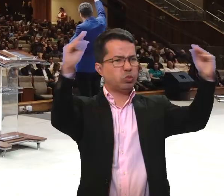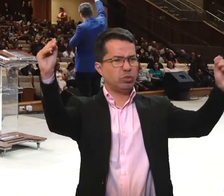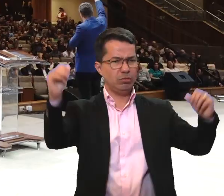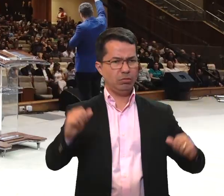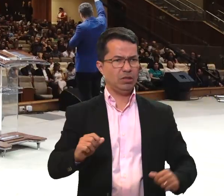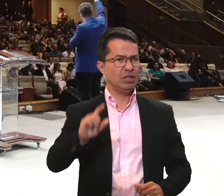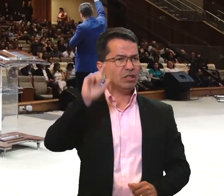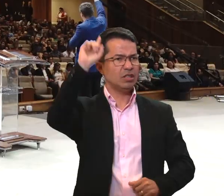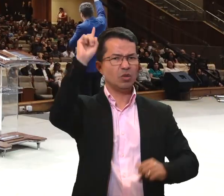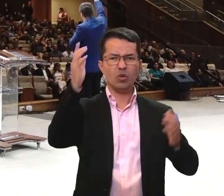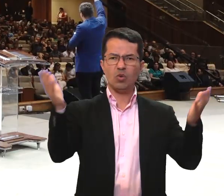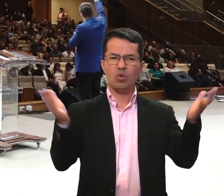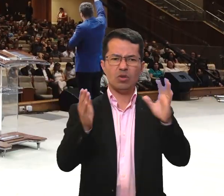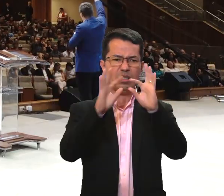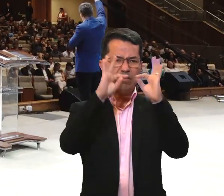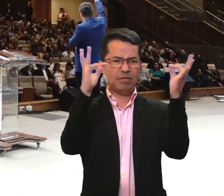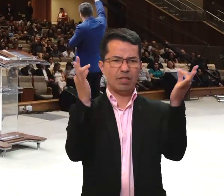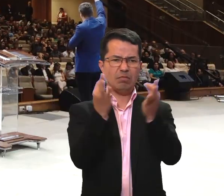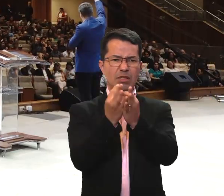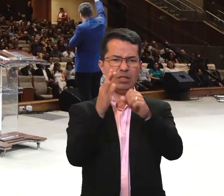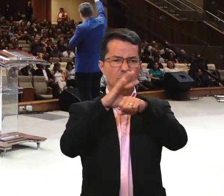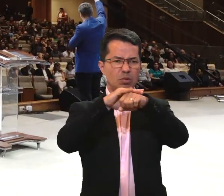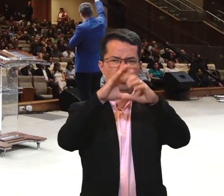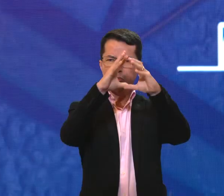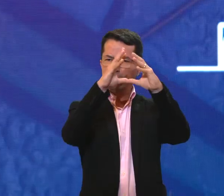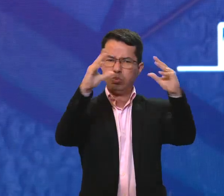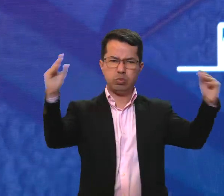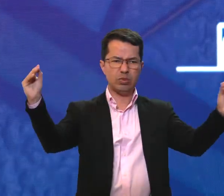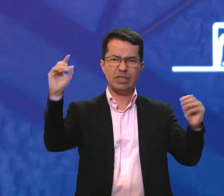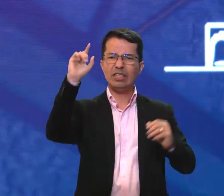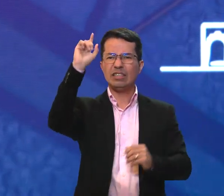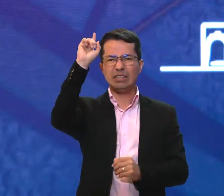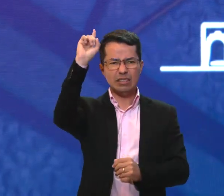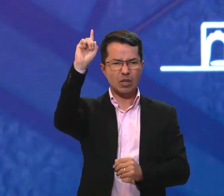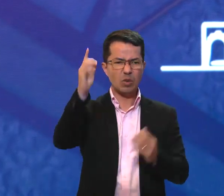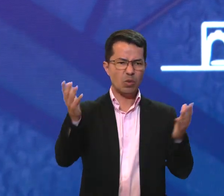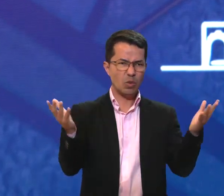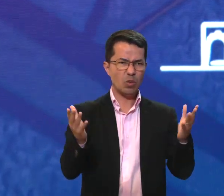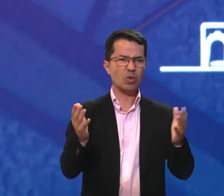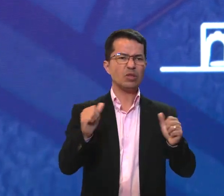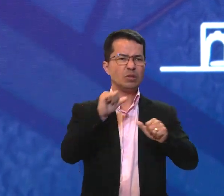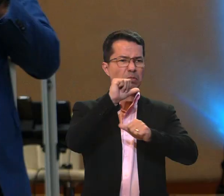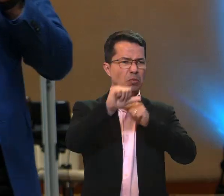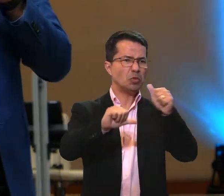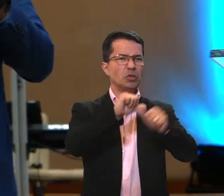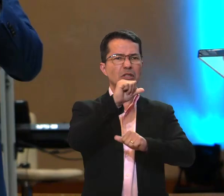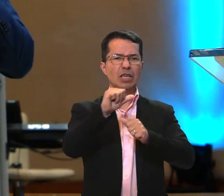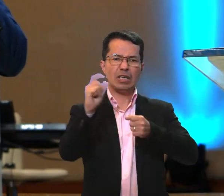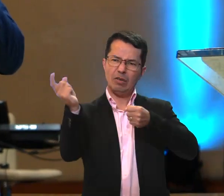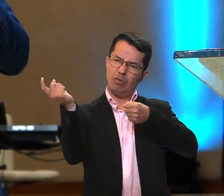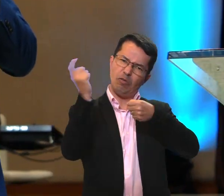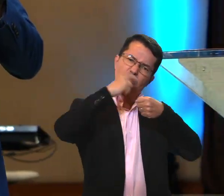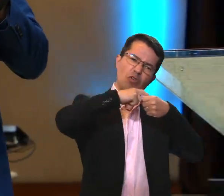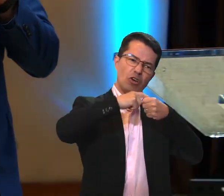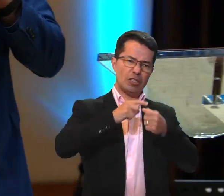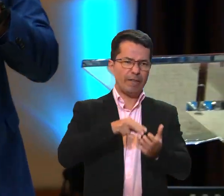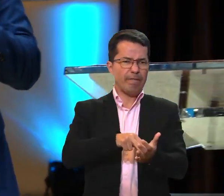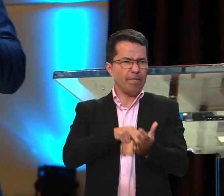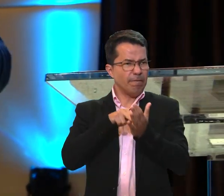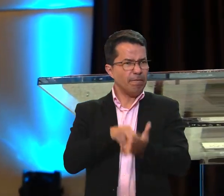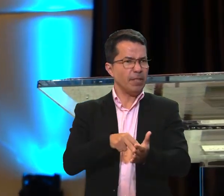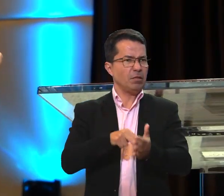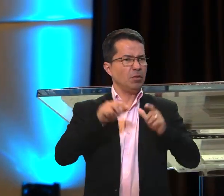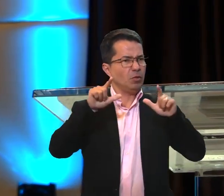Jesus. Deus vai restaurar lugares. Eu estou vendo Deus levantando pessoas. O que eu preciso